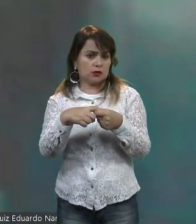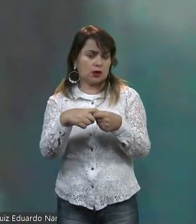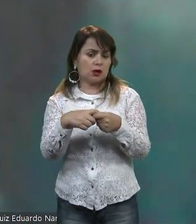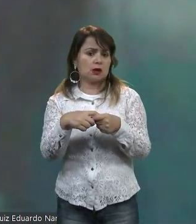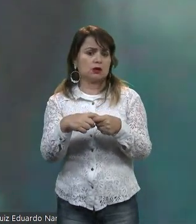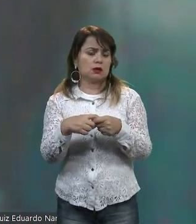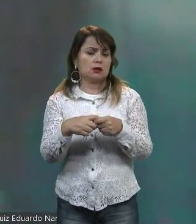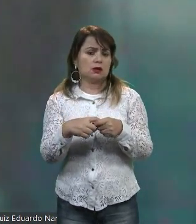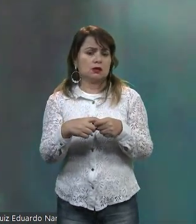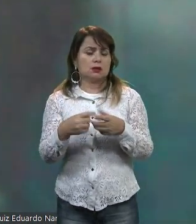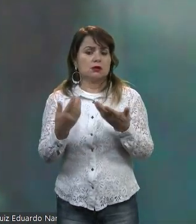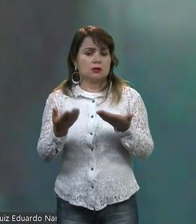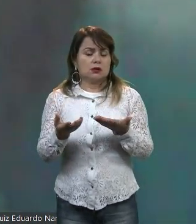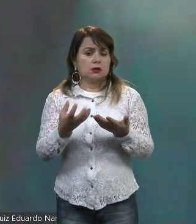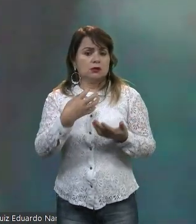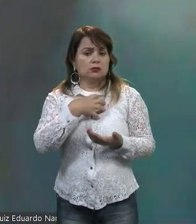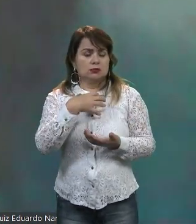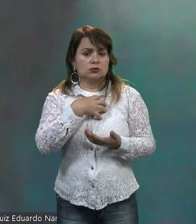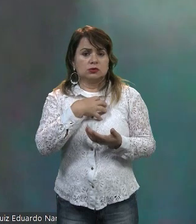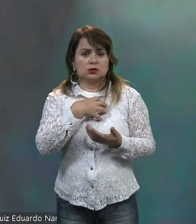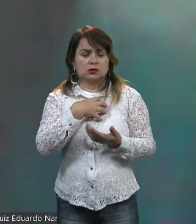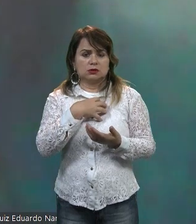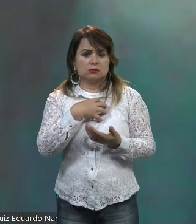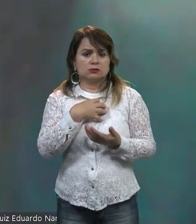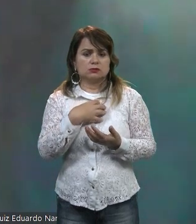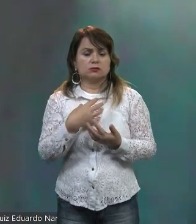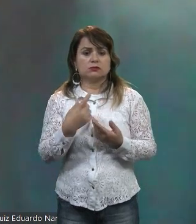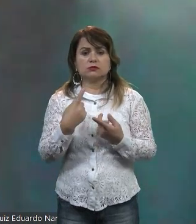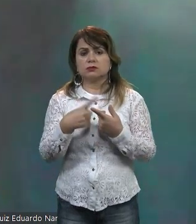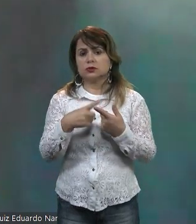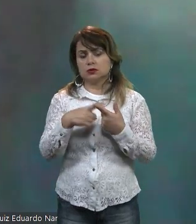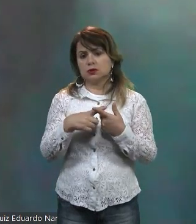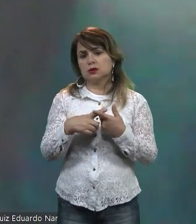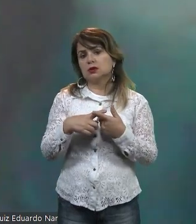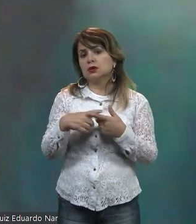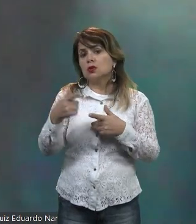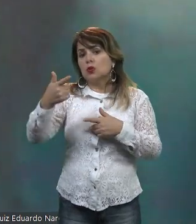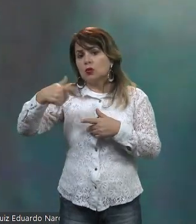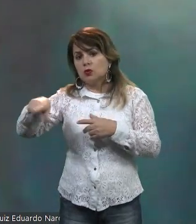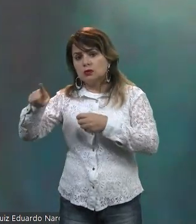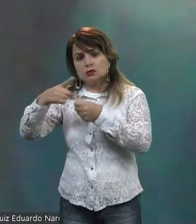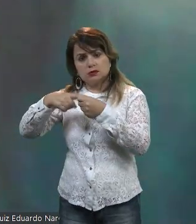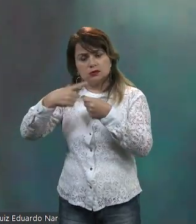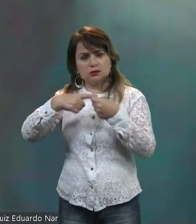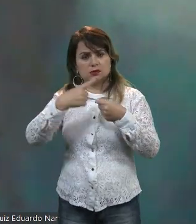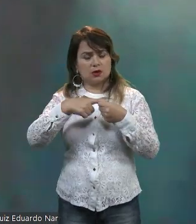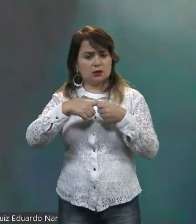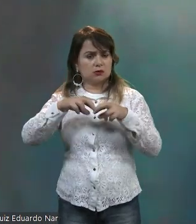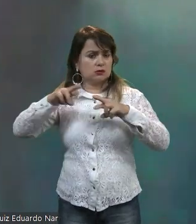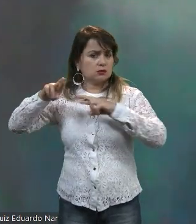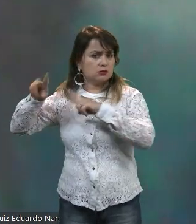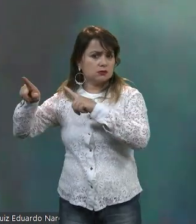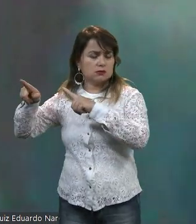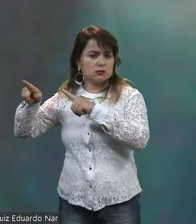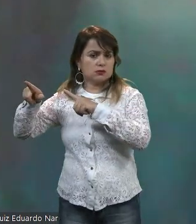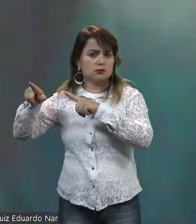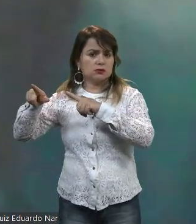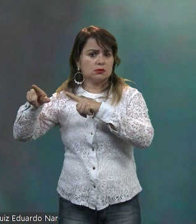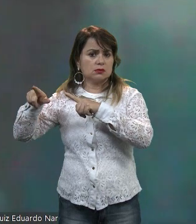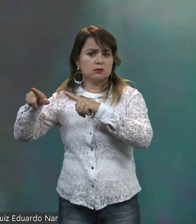na situação em que está outras cidades com uma situação diferente, não